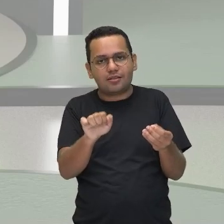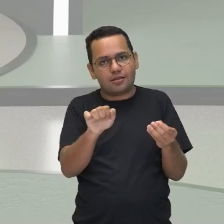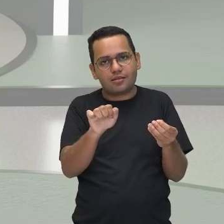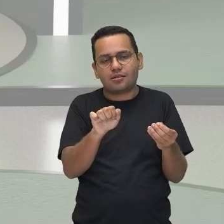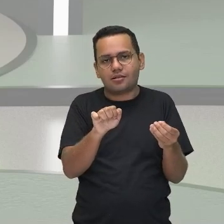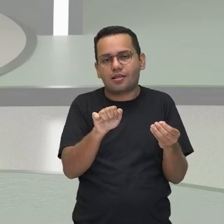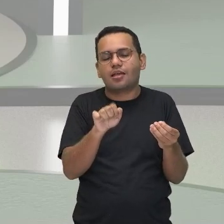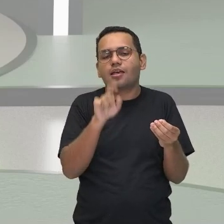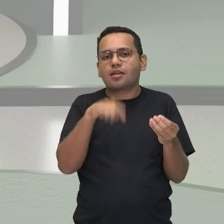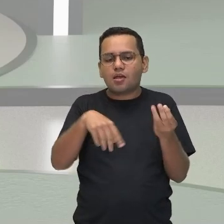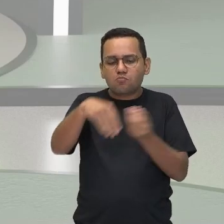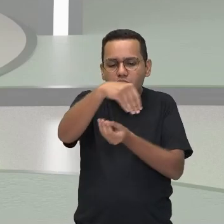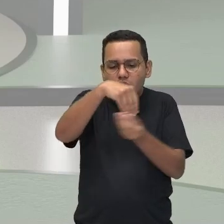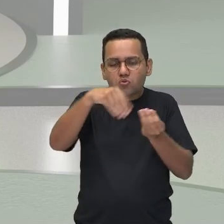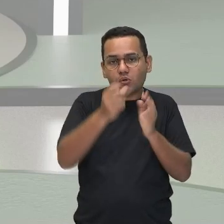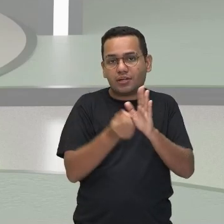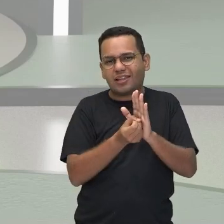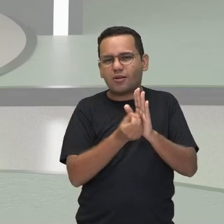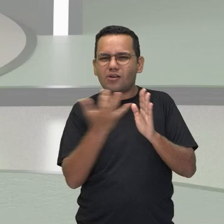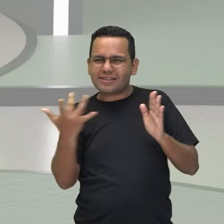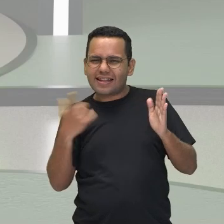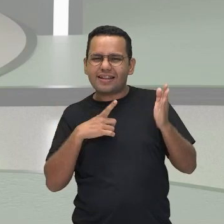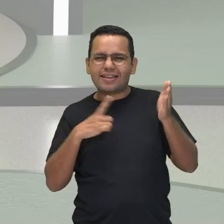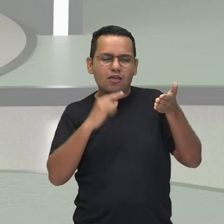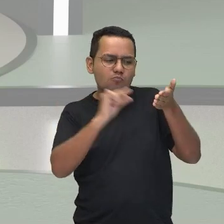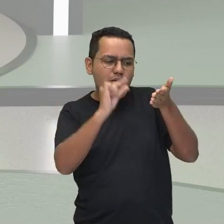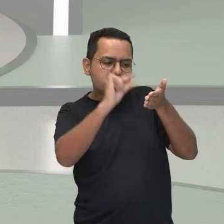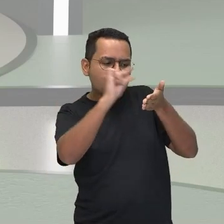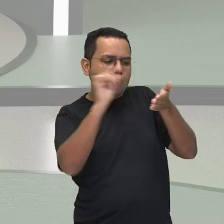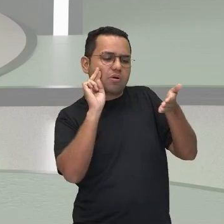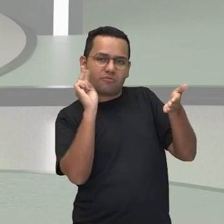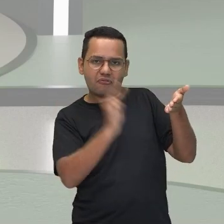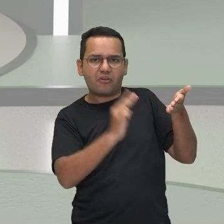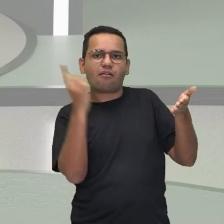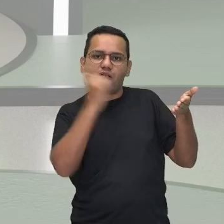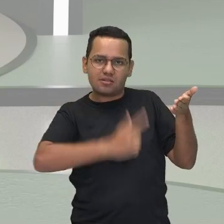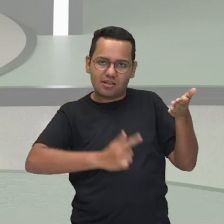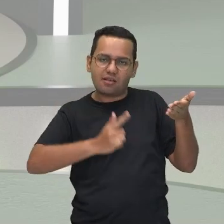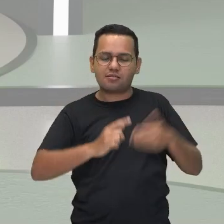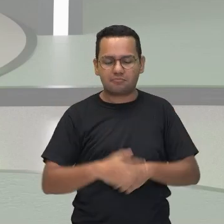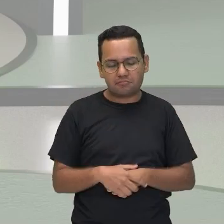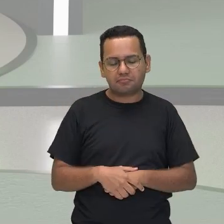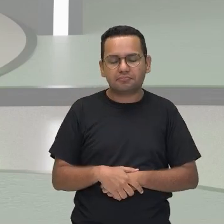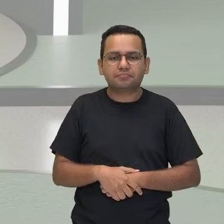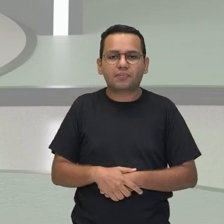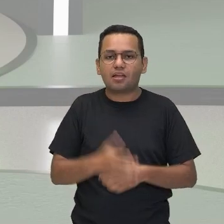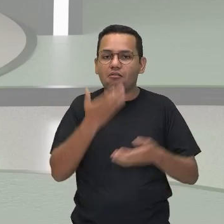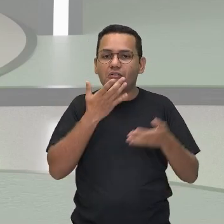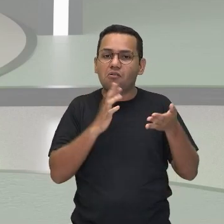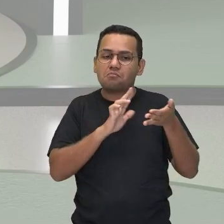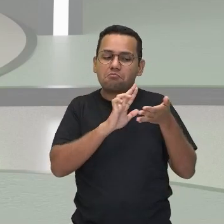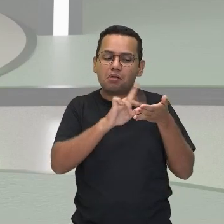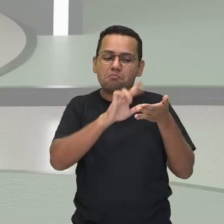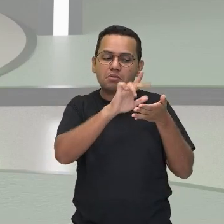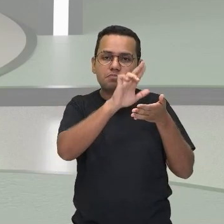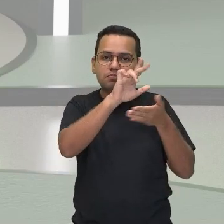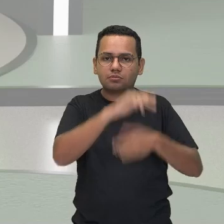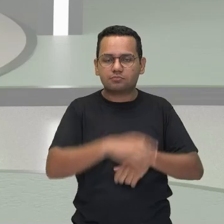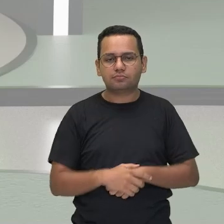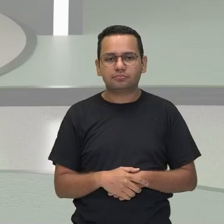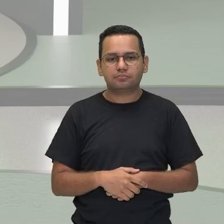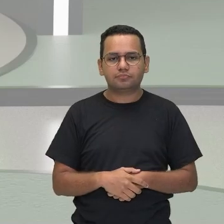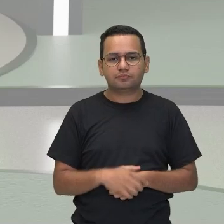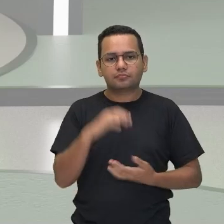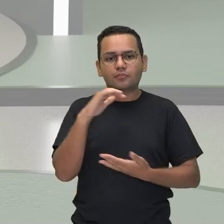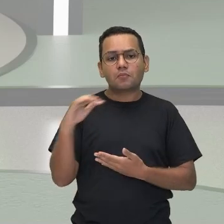ficar juntos, mas cada substância vai continuar sendo o que ela era anteriormente. Nós temos, então,